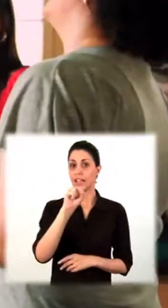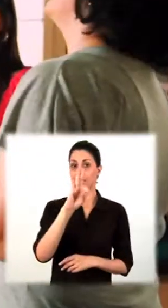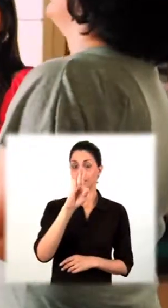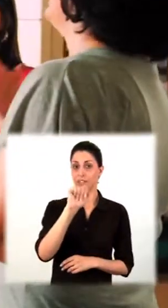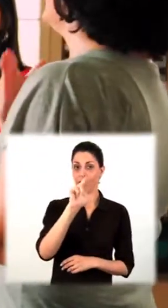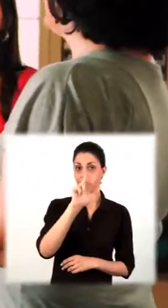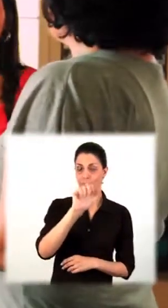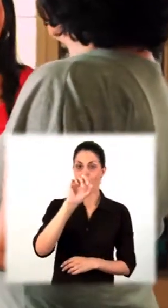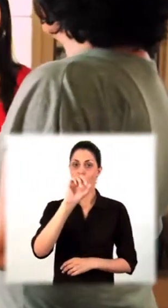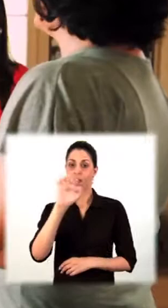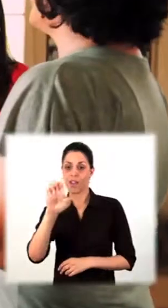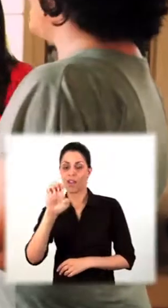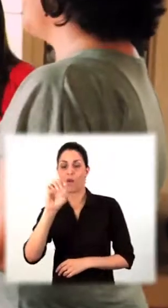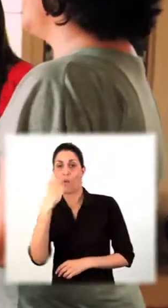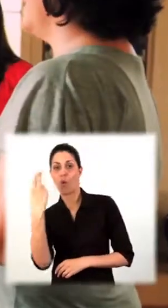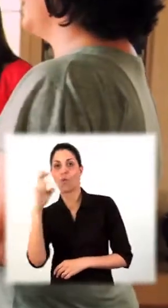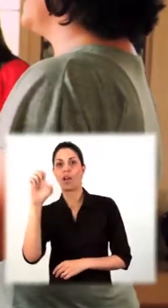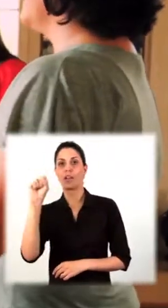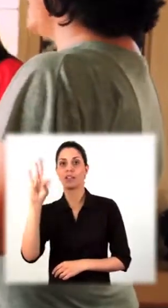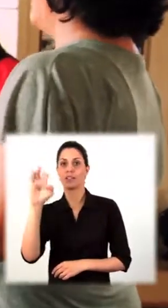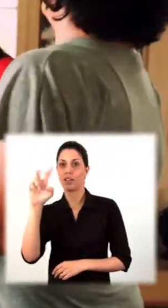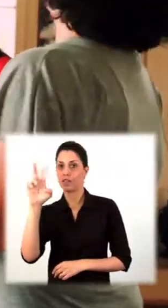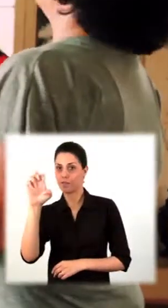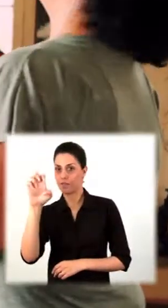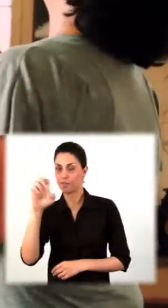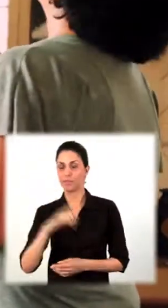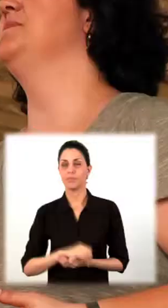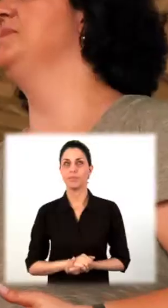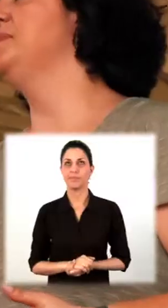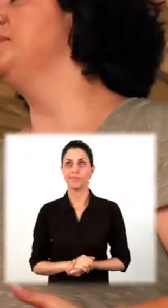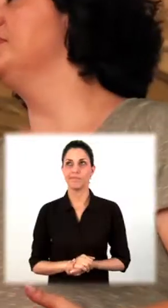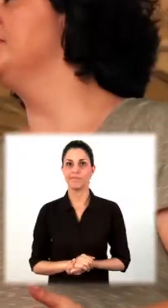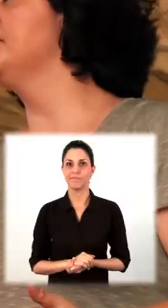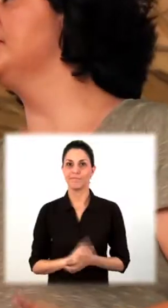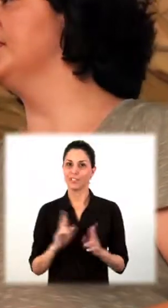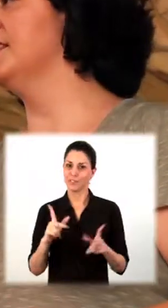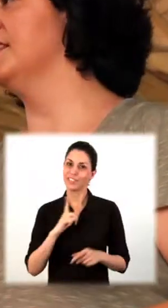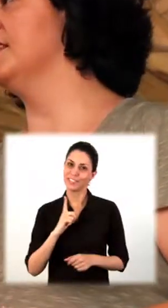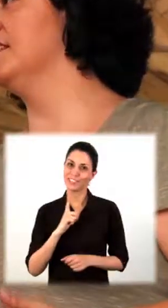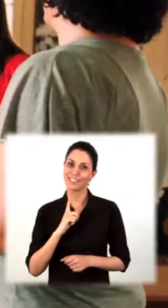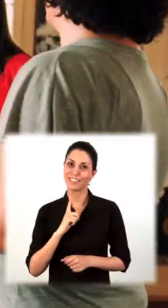Existe diferença entre o estava alheio e esteve alheio?